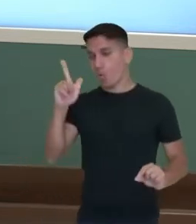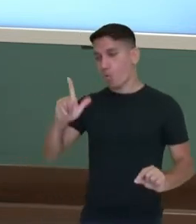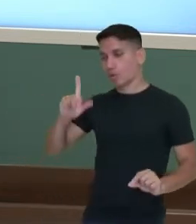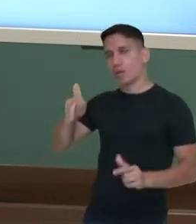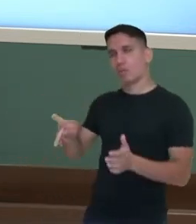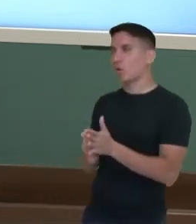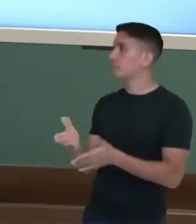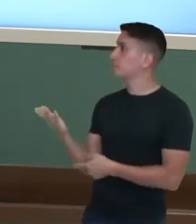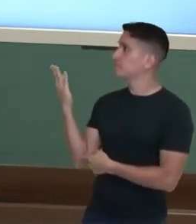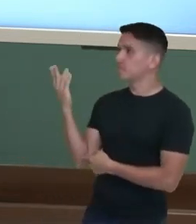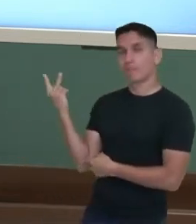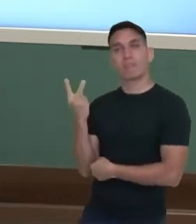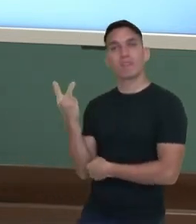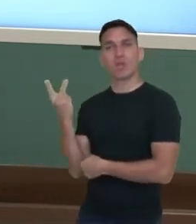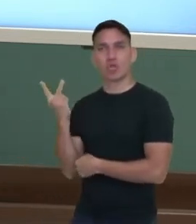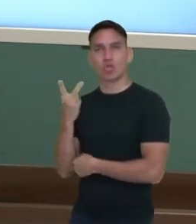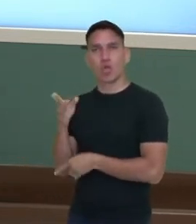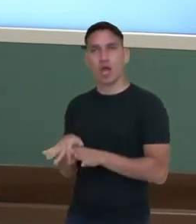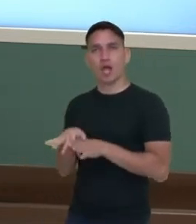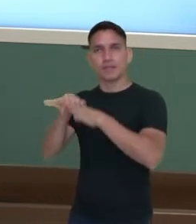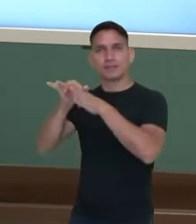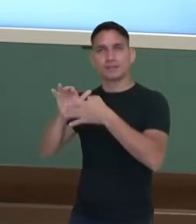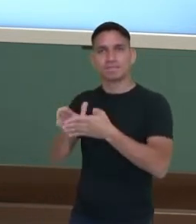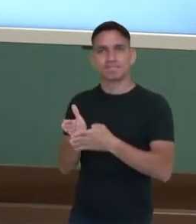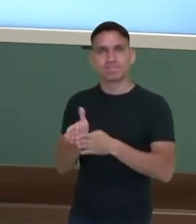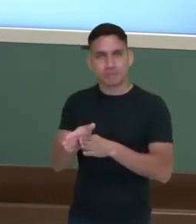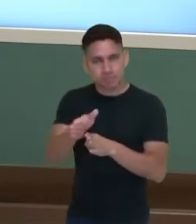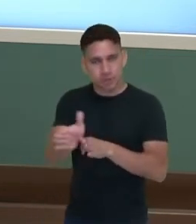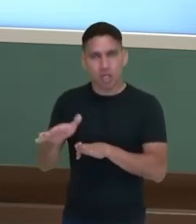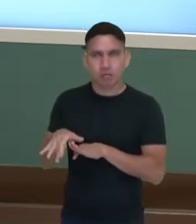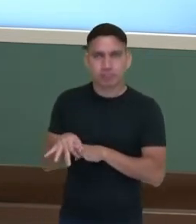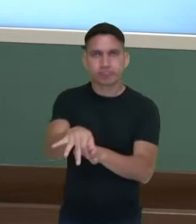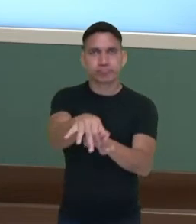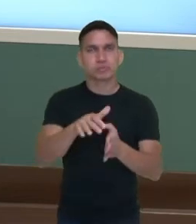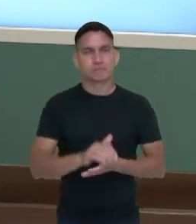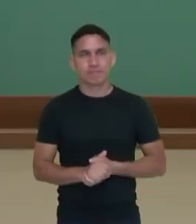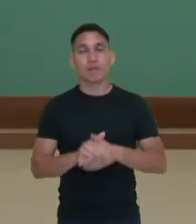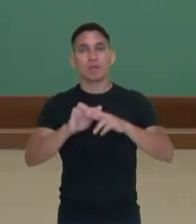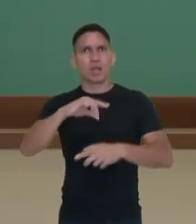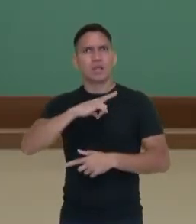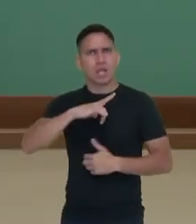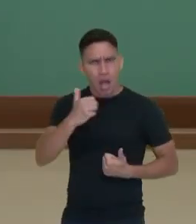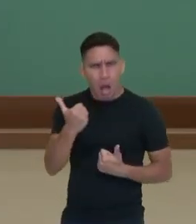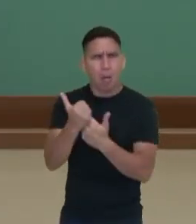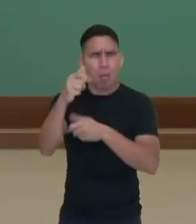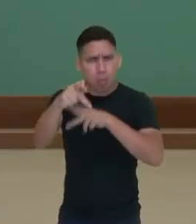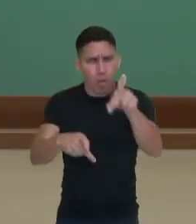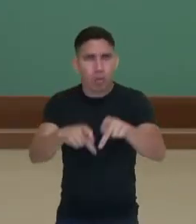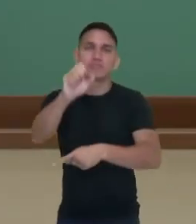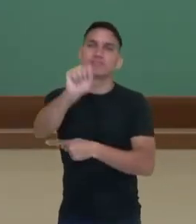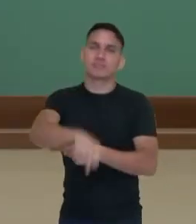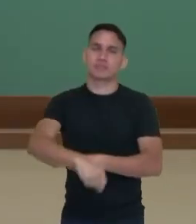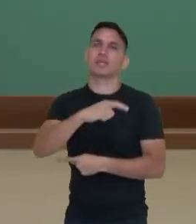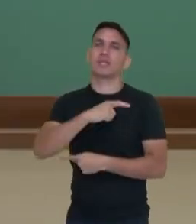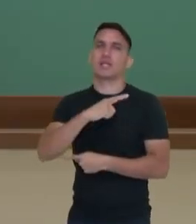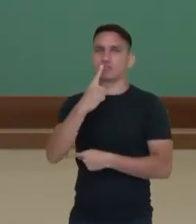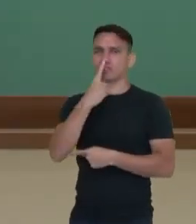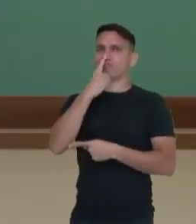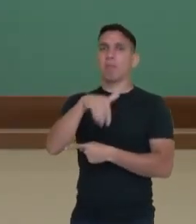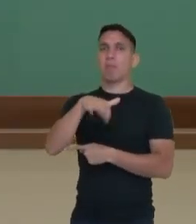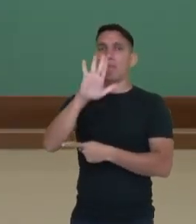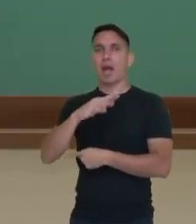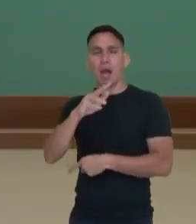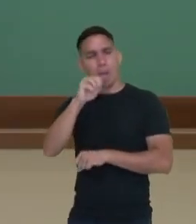Che Guevara e Fidel Castro. Houve apoio popular? Sim, houve uma aproximação entre a população